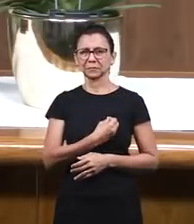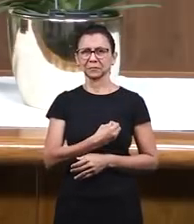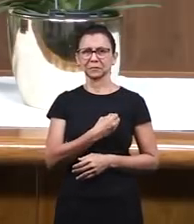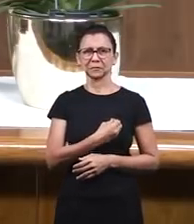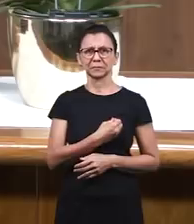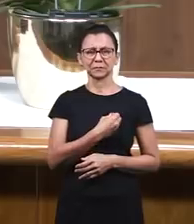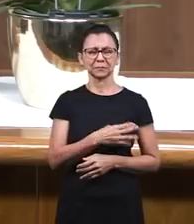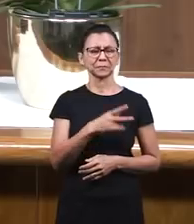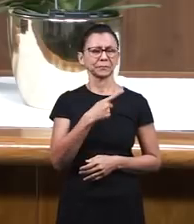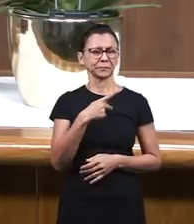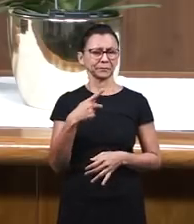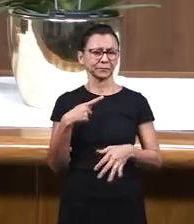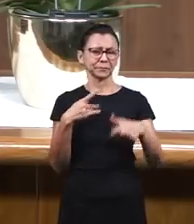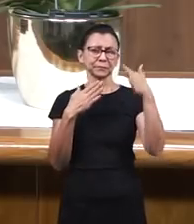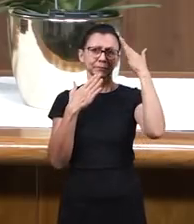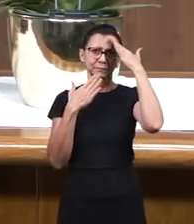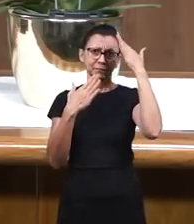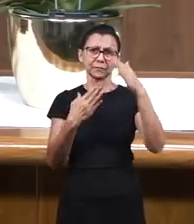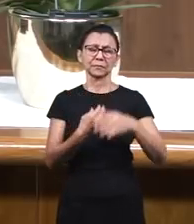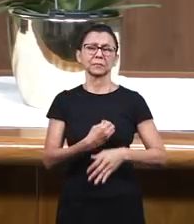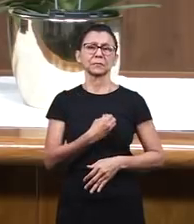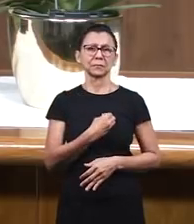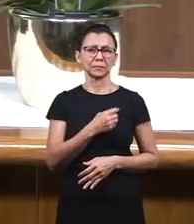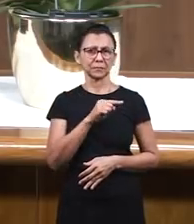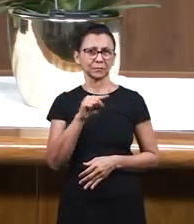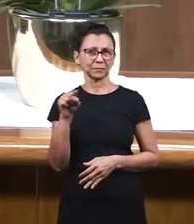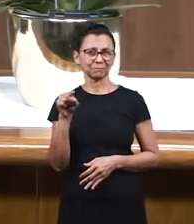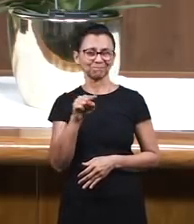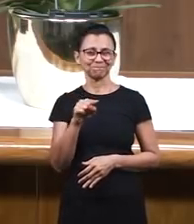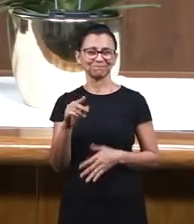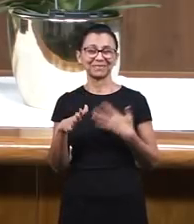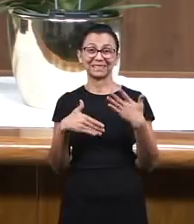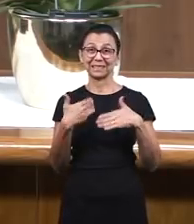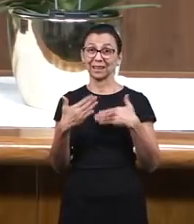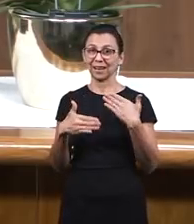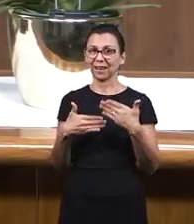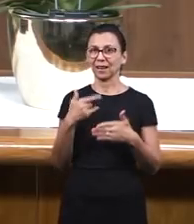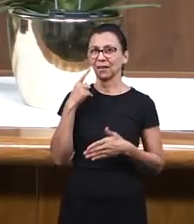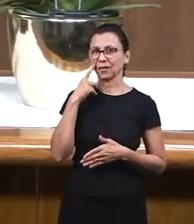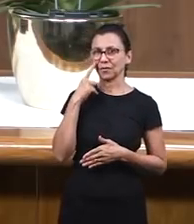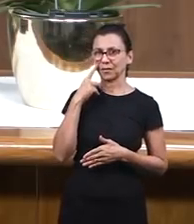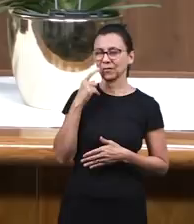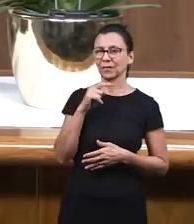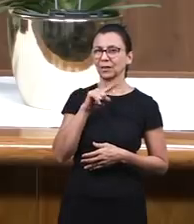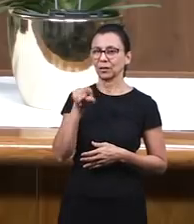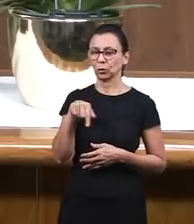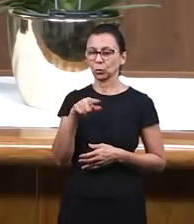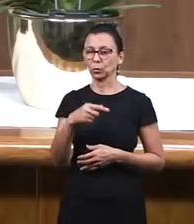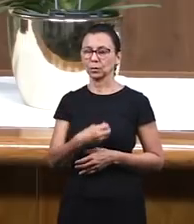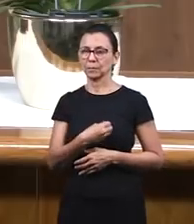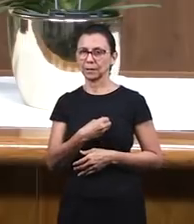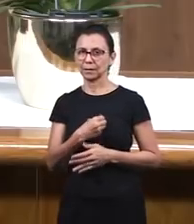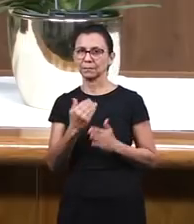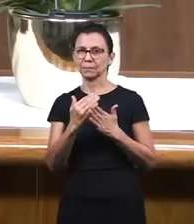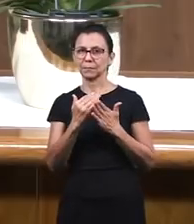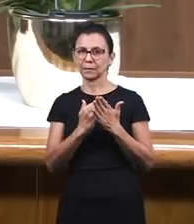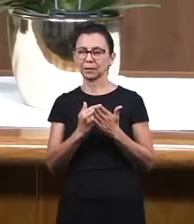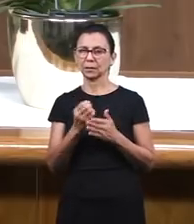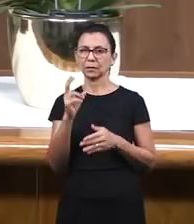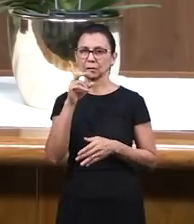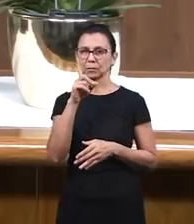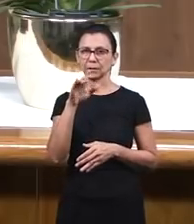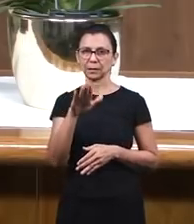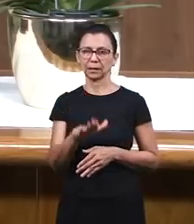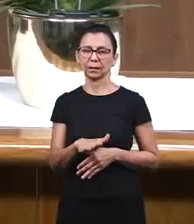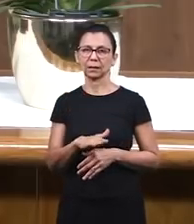também o pastor Lelito Carvalho, pela participação de vocês. É uma alegria vermos irmãos e participarmos dessa